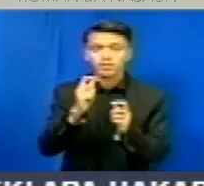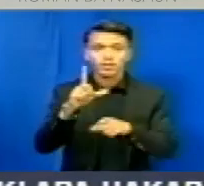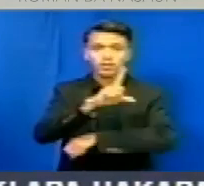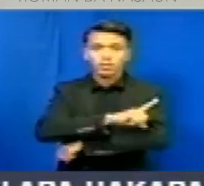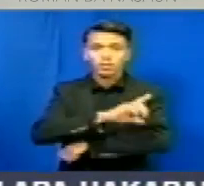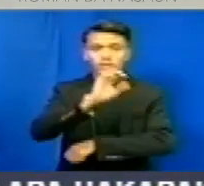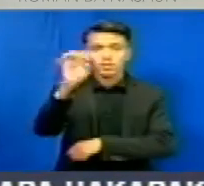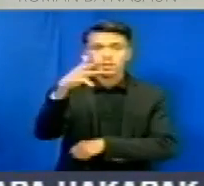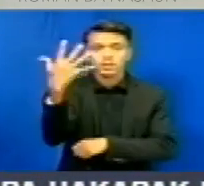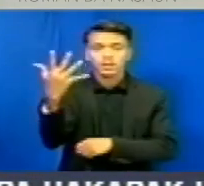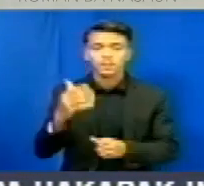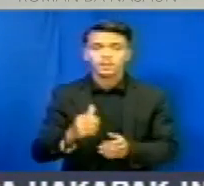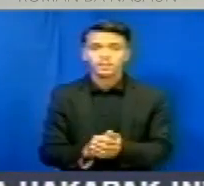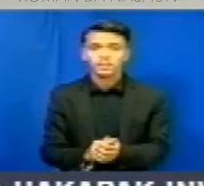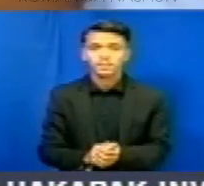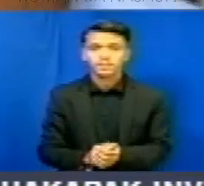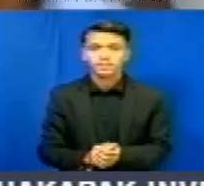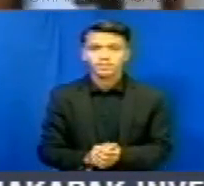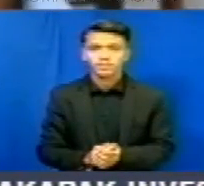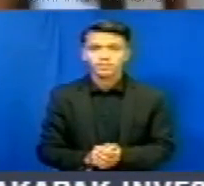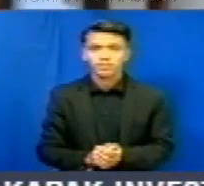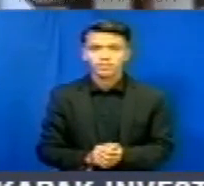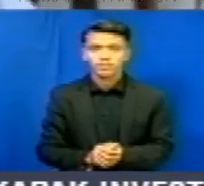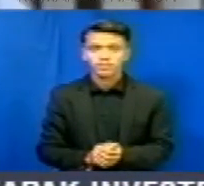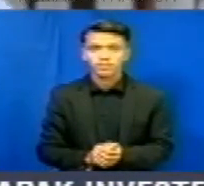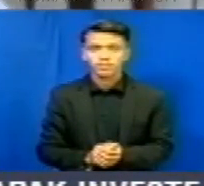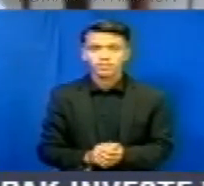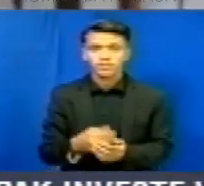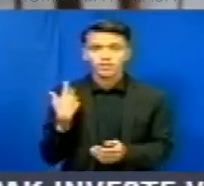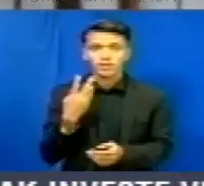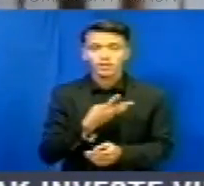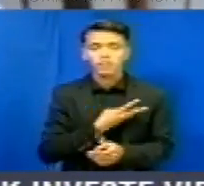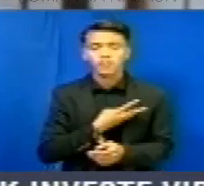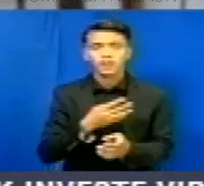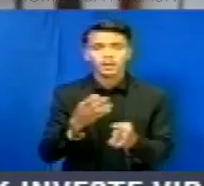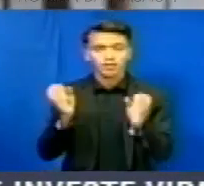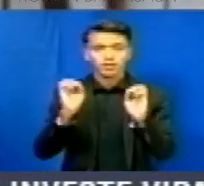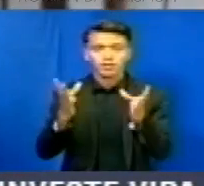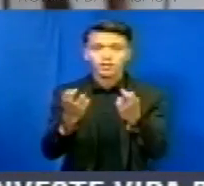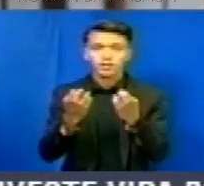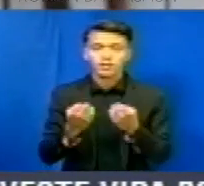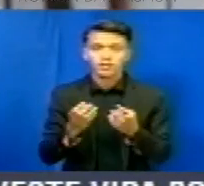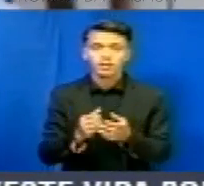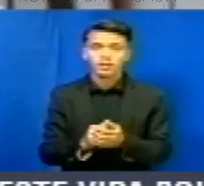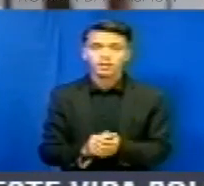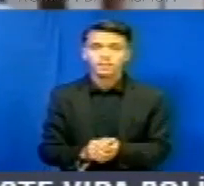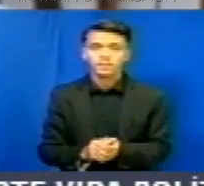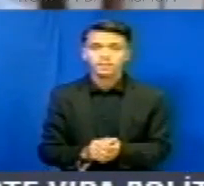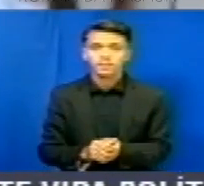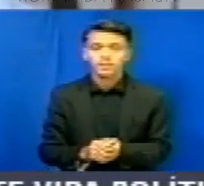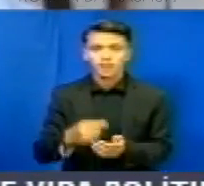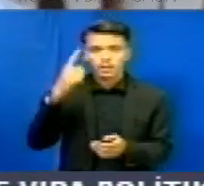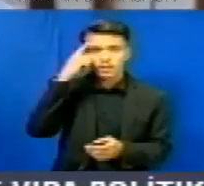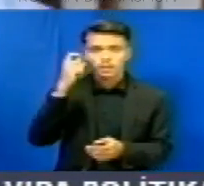sanulu resin lima. Com certeza que ho decisão ias ne, a mila concorda, ne normal, natural, e tamba